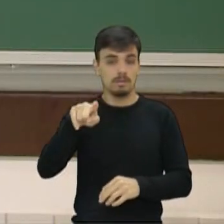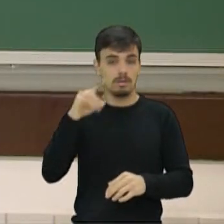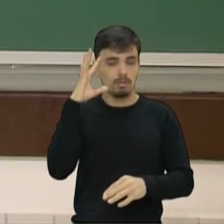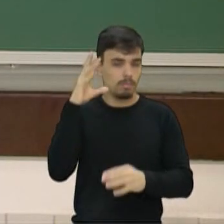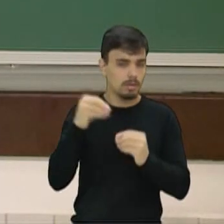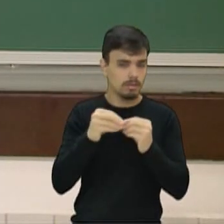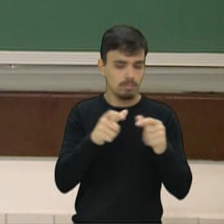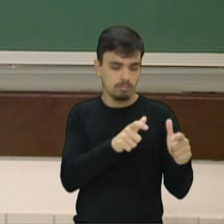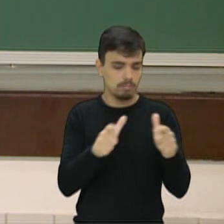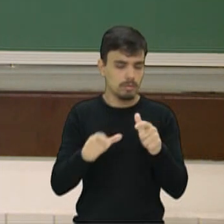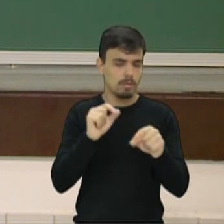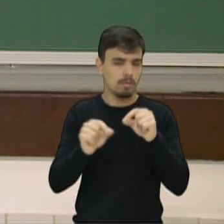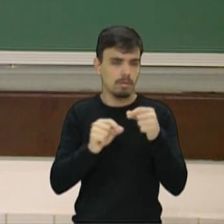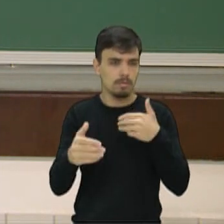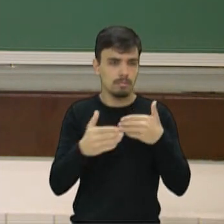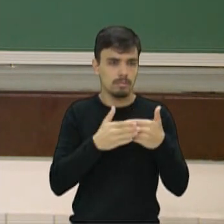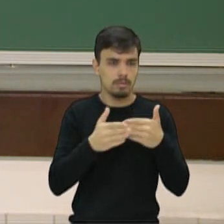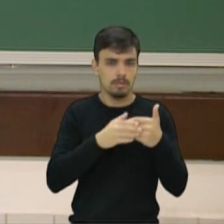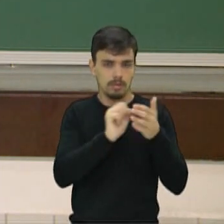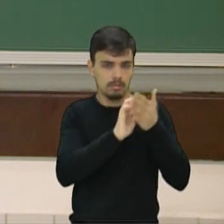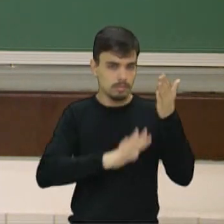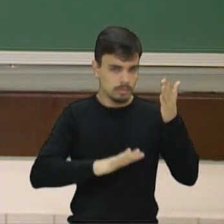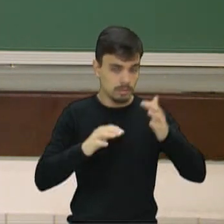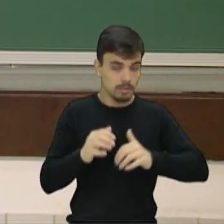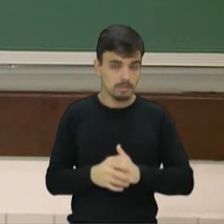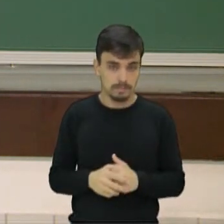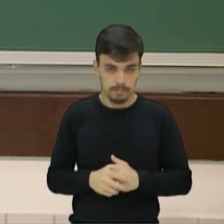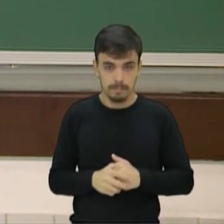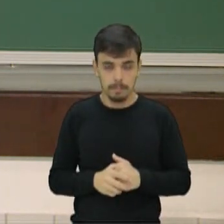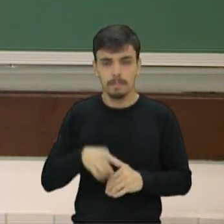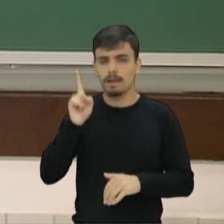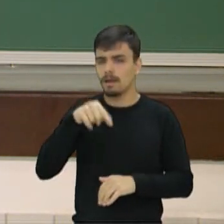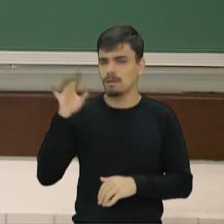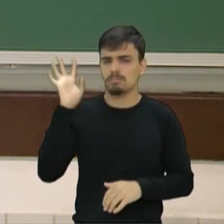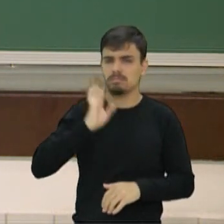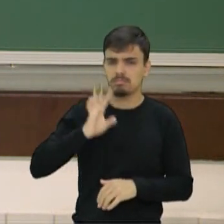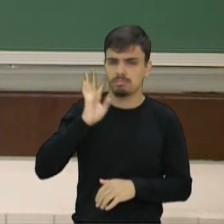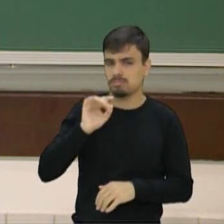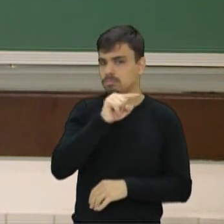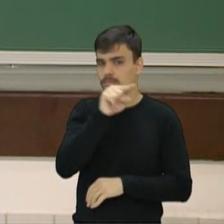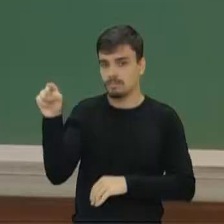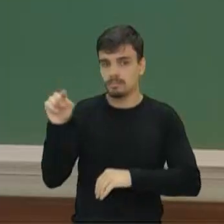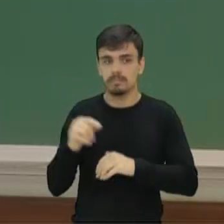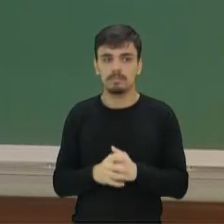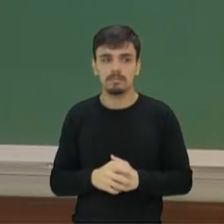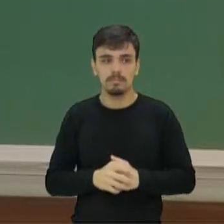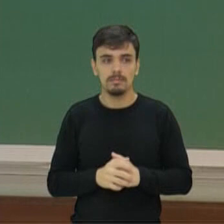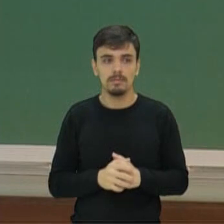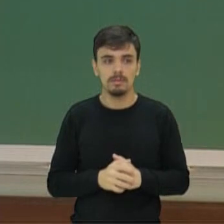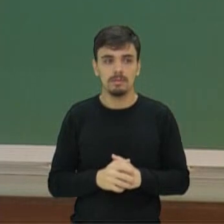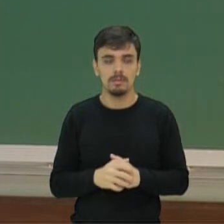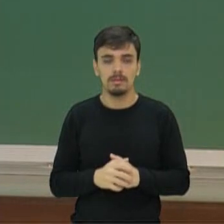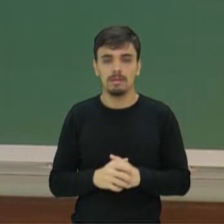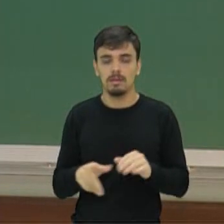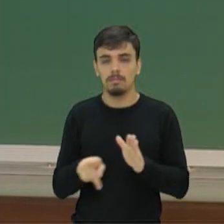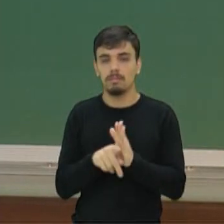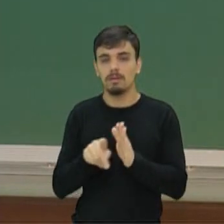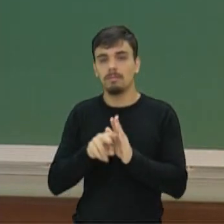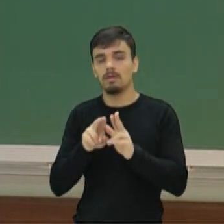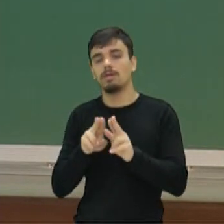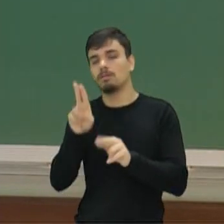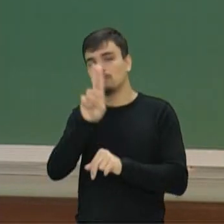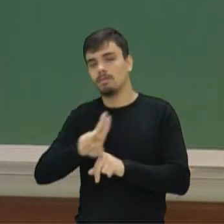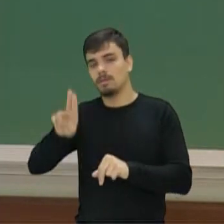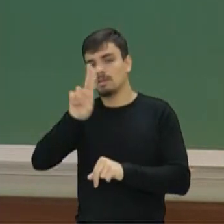vamos fechar então, pessoal, com um exercício. Um exercício muito bacana para os senhores. Um exercício que caiu na Universidade Federal de Santa